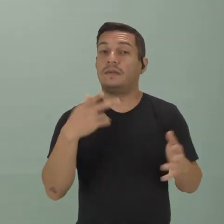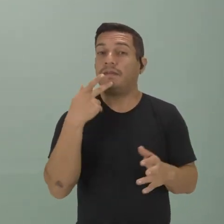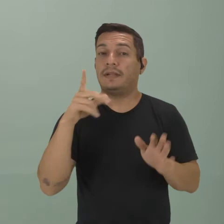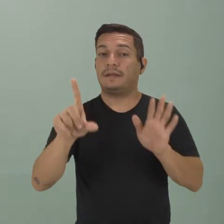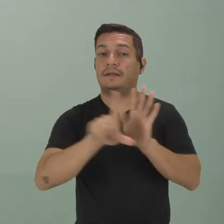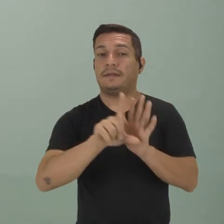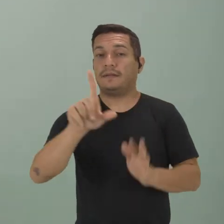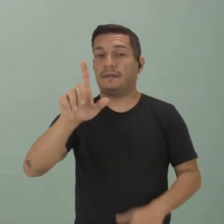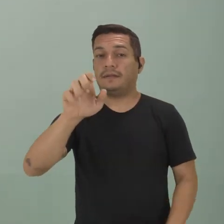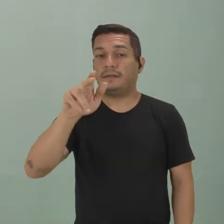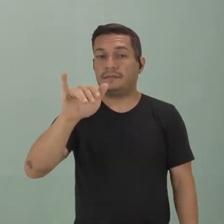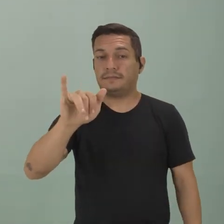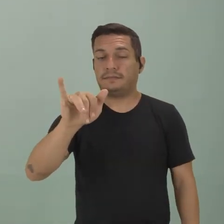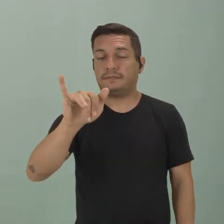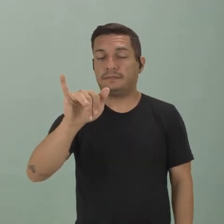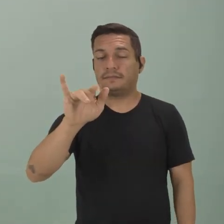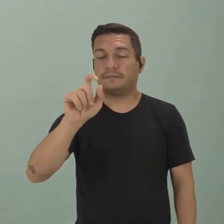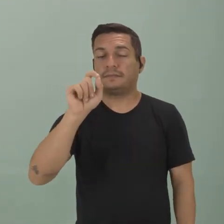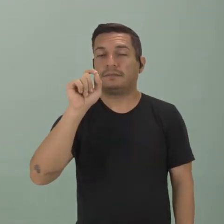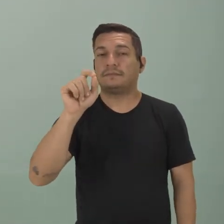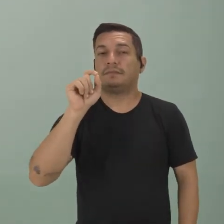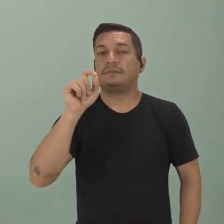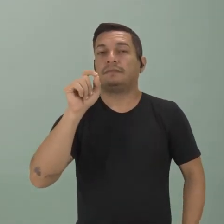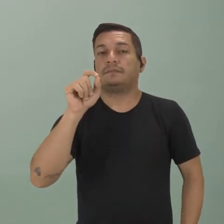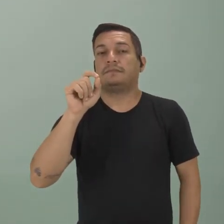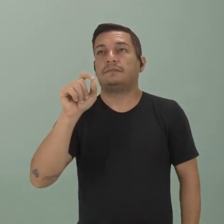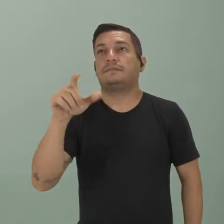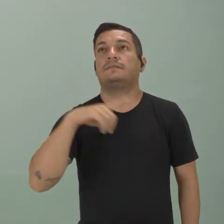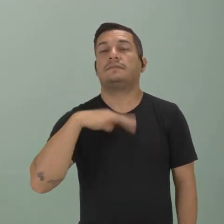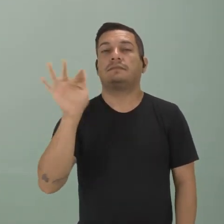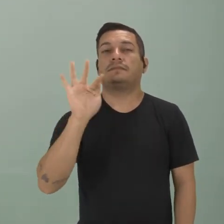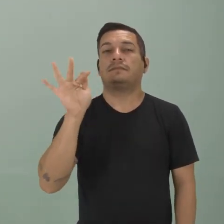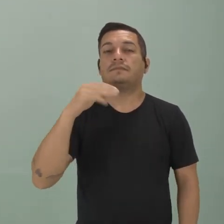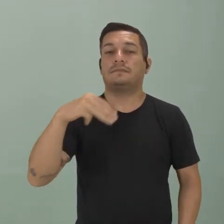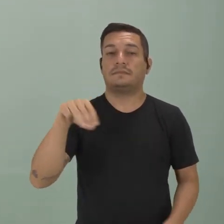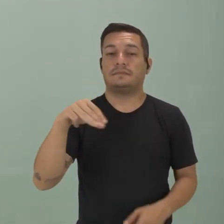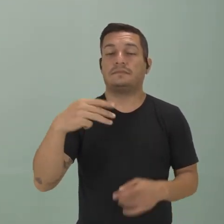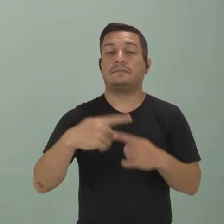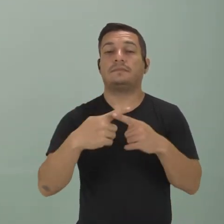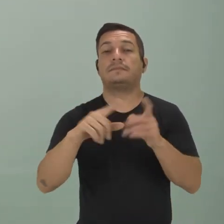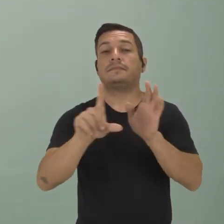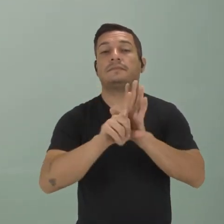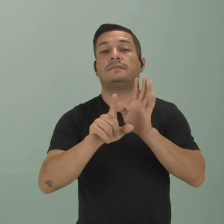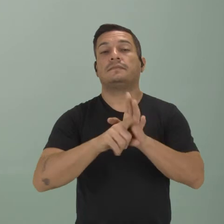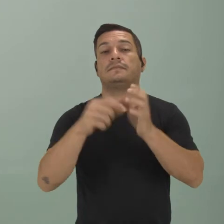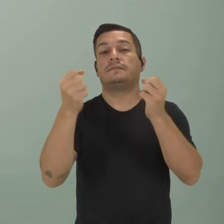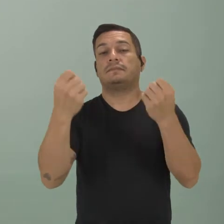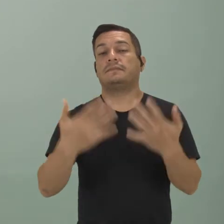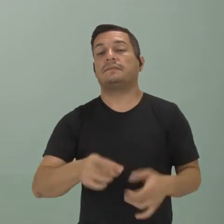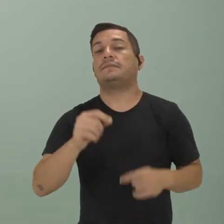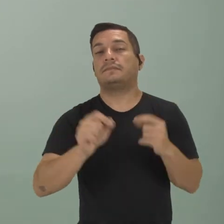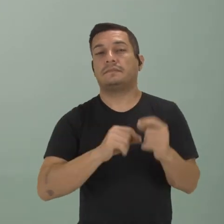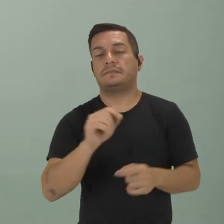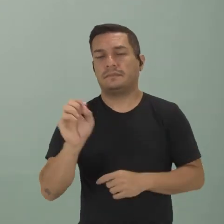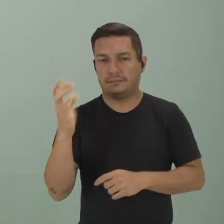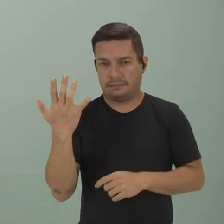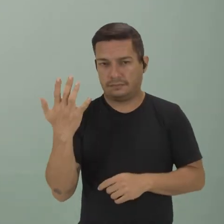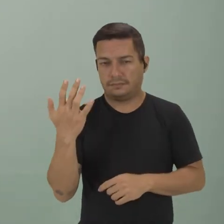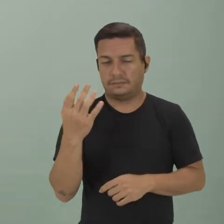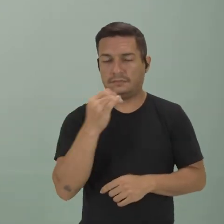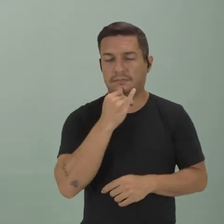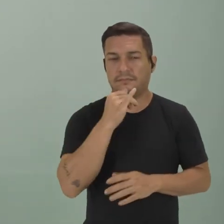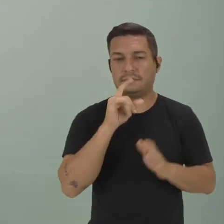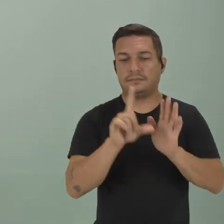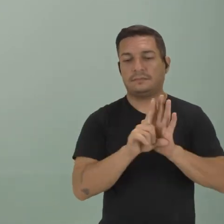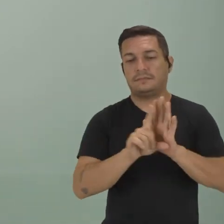em lei, lei, normalmente, ela é dada por uma fórmula matemática, porque a lei, ela só define o